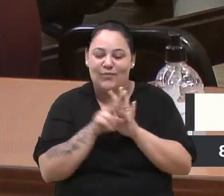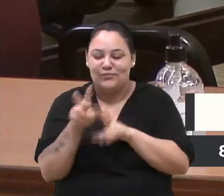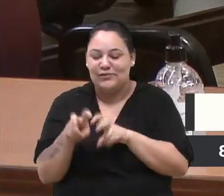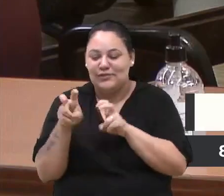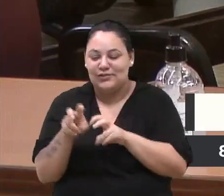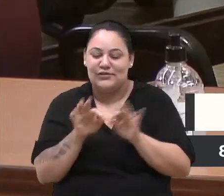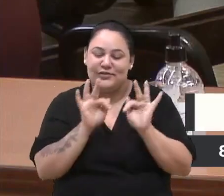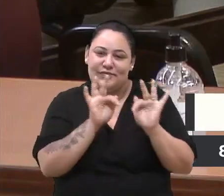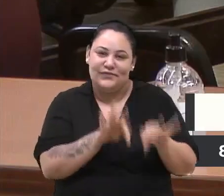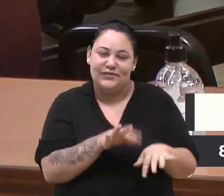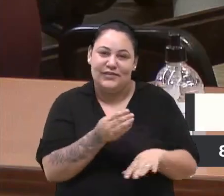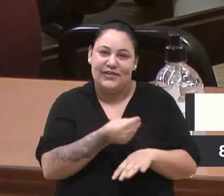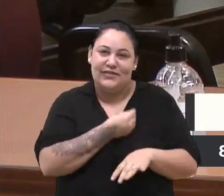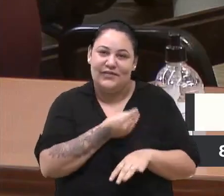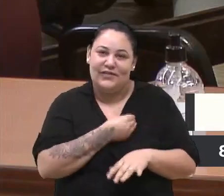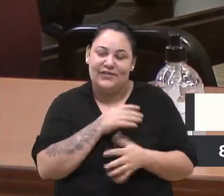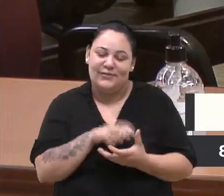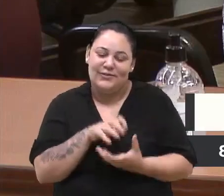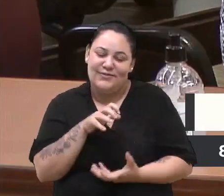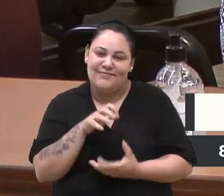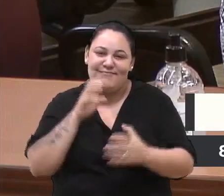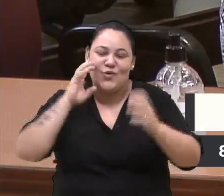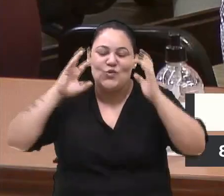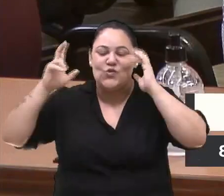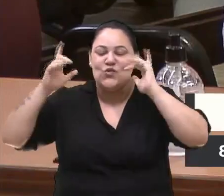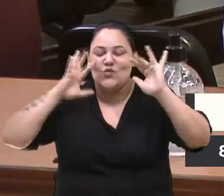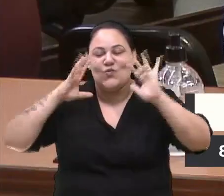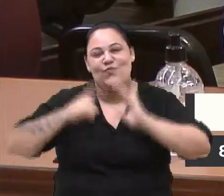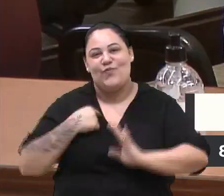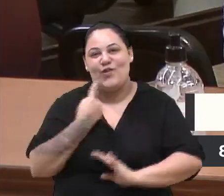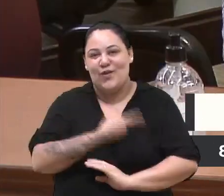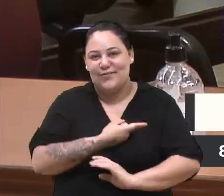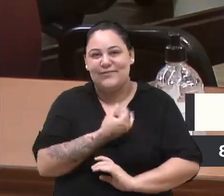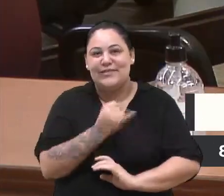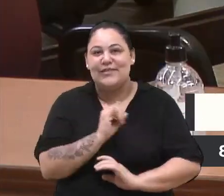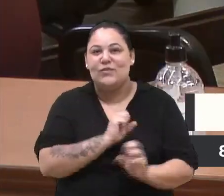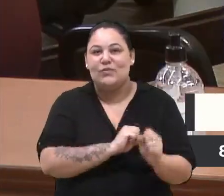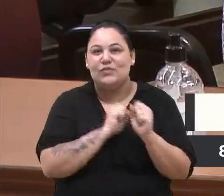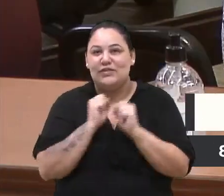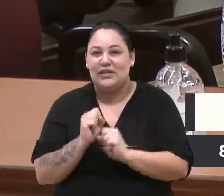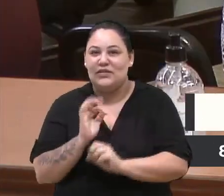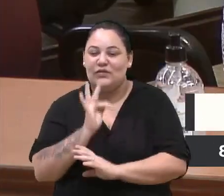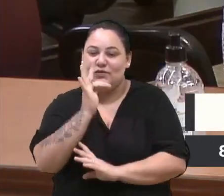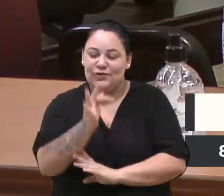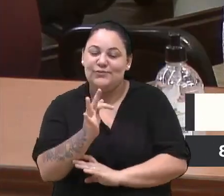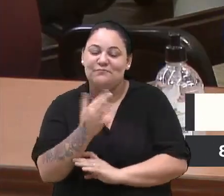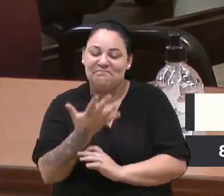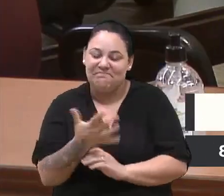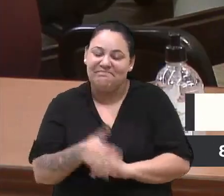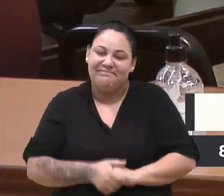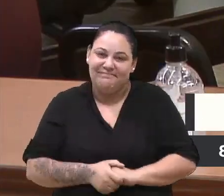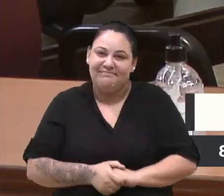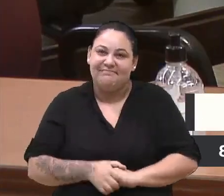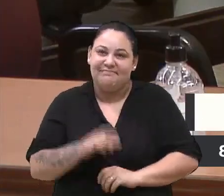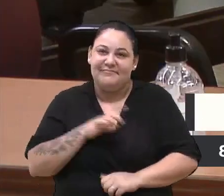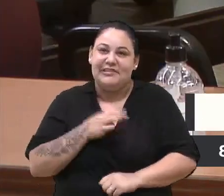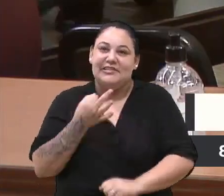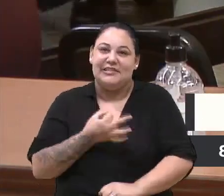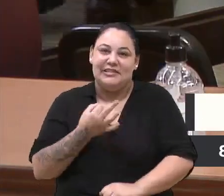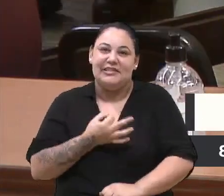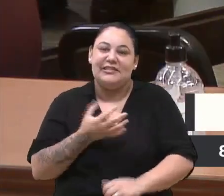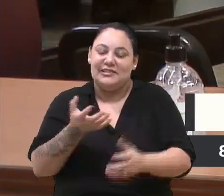idosos. Seria um sonho nosso, que se pudesse seguir no futuro adiante, com certeza queria deixar registrado